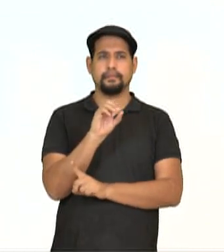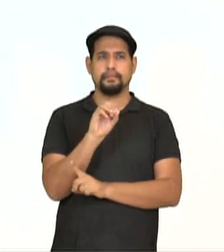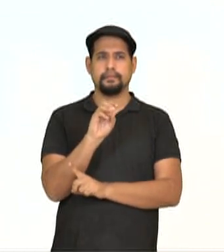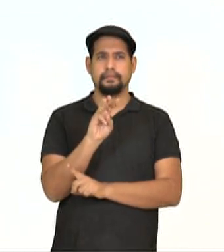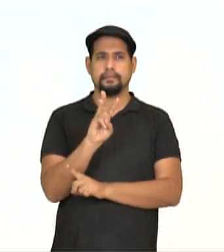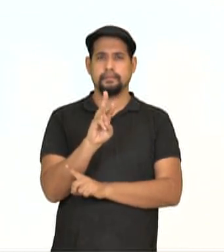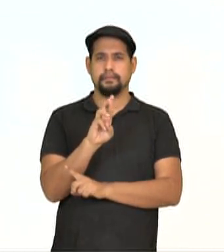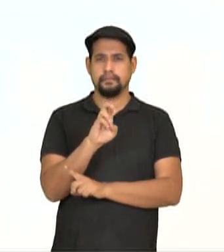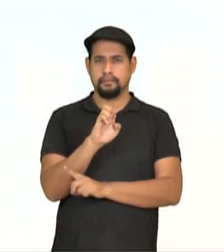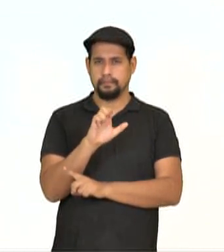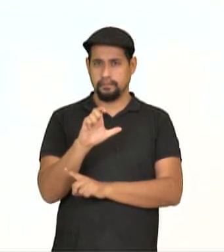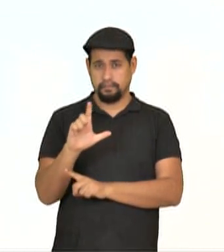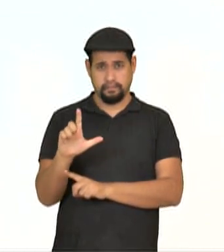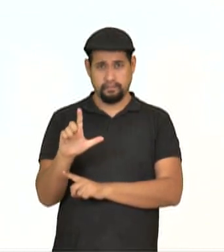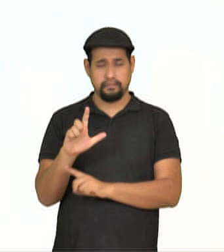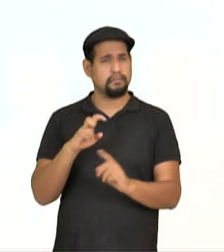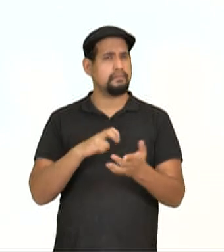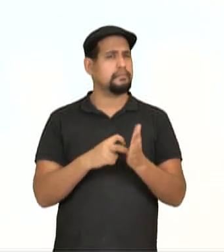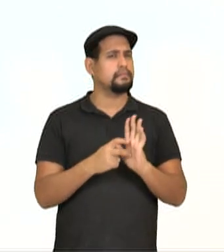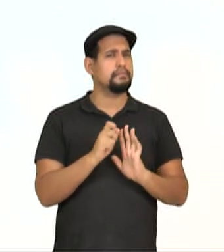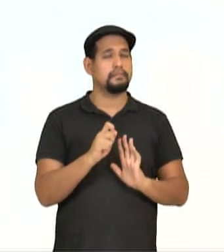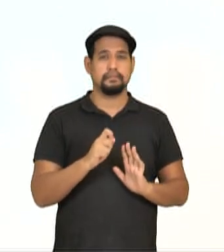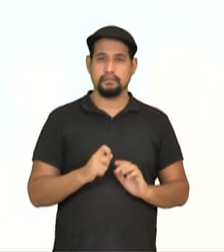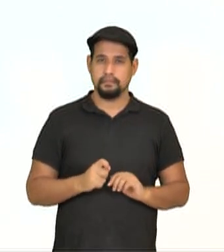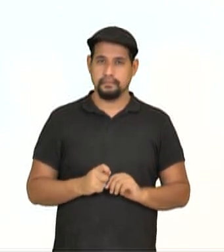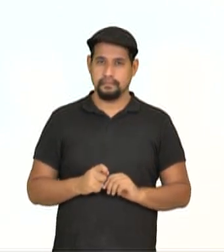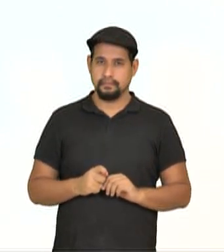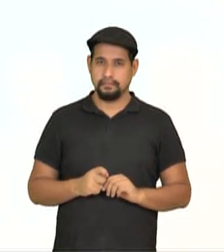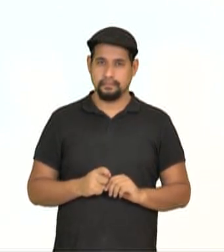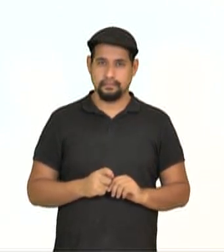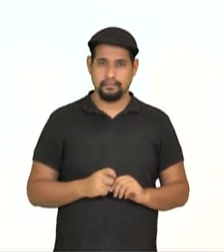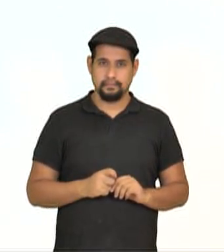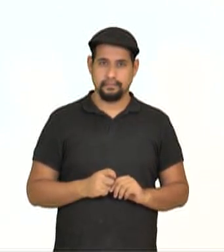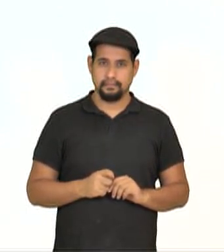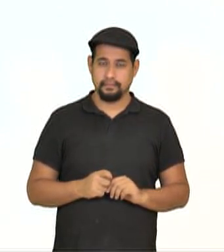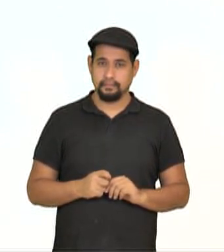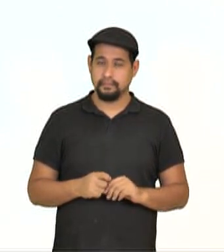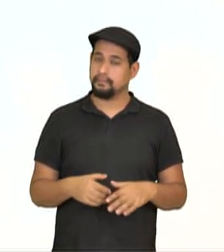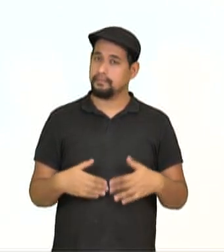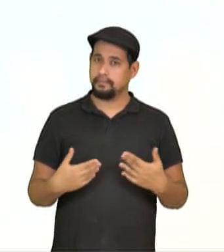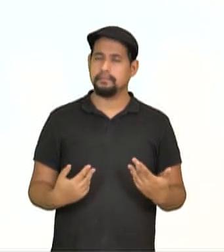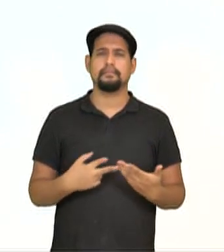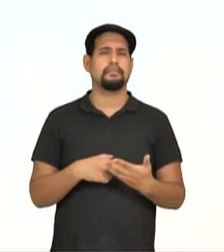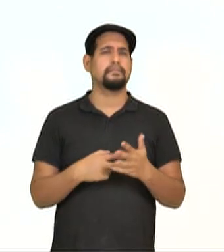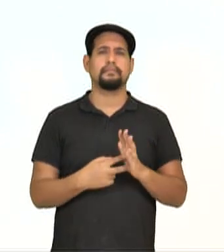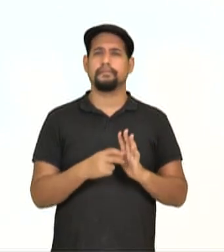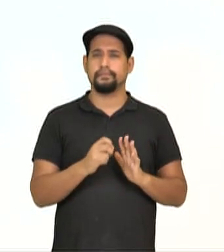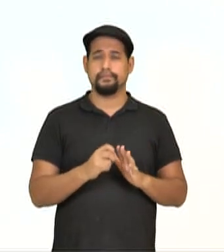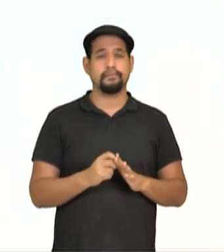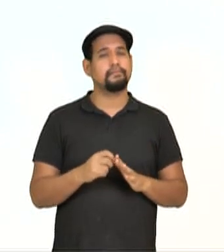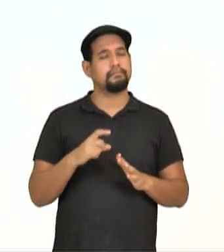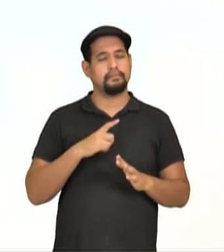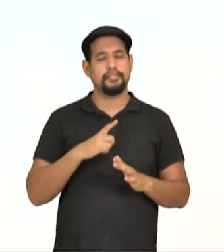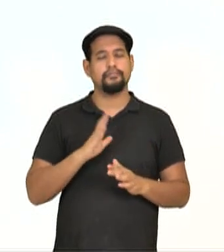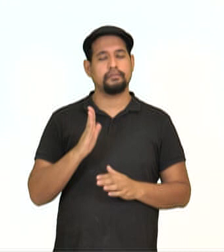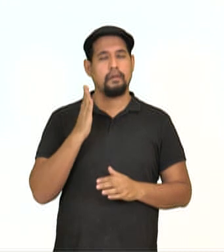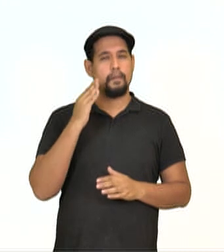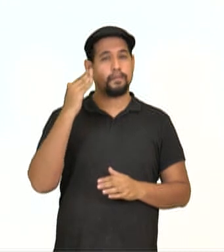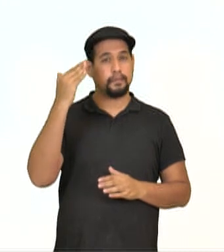ou mesmo do downhill slide, ela está ficando, ou também do longboard, elas estão ficando muito